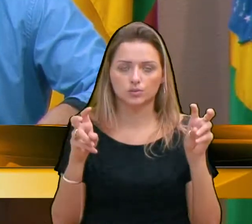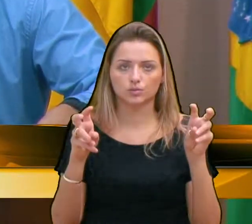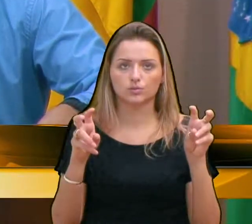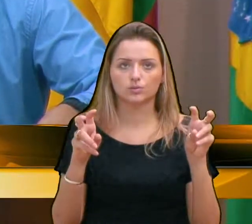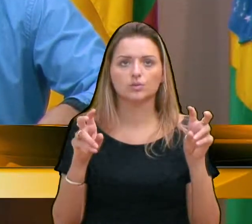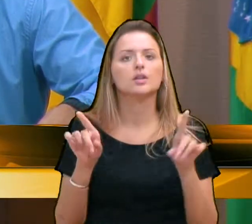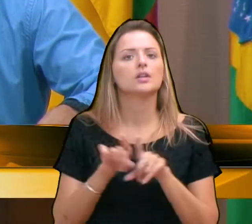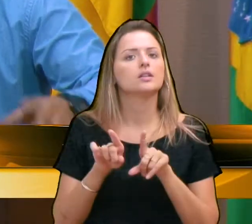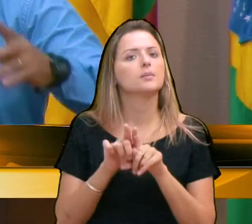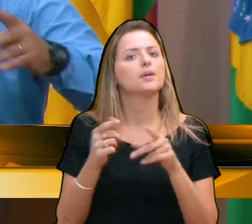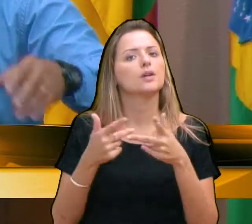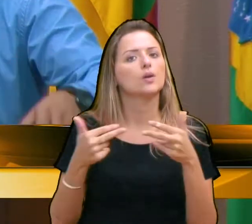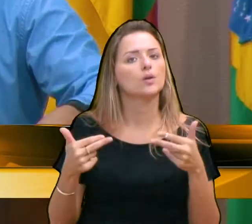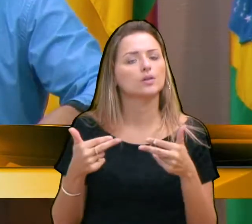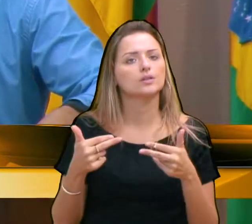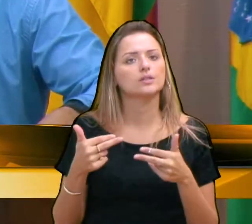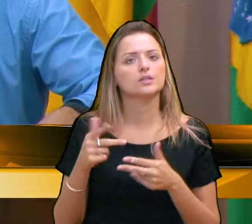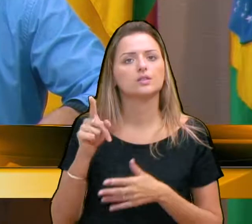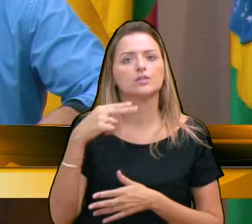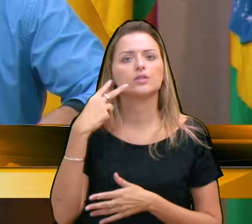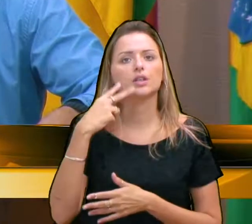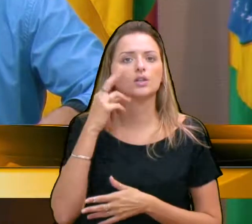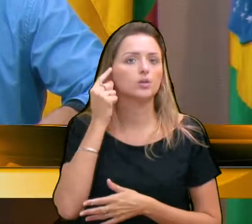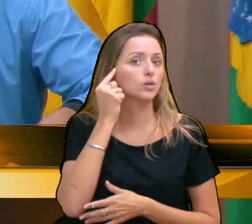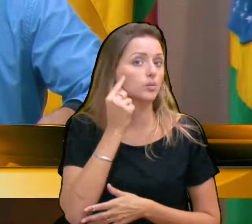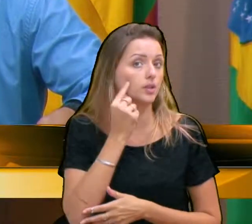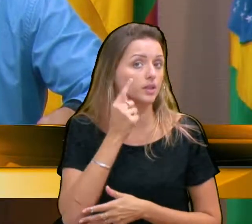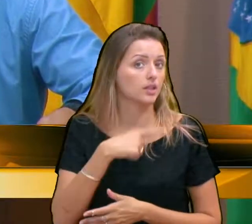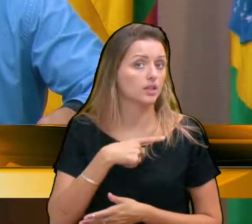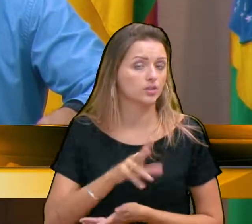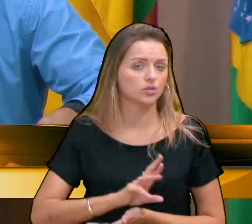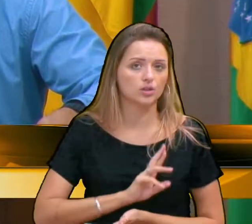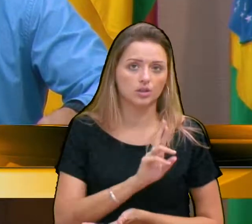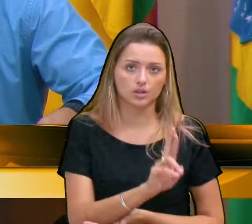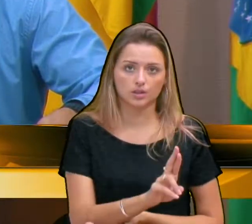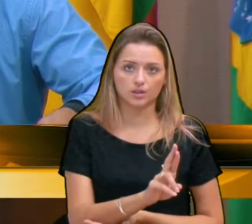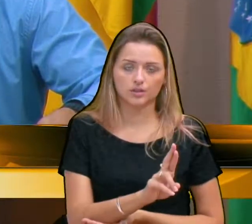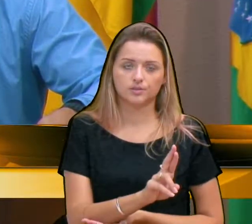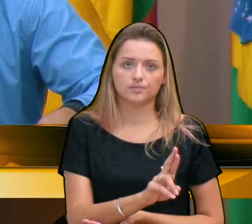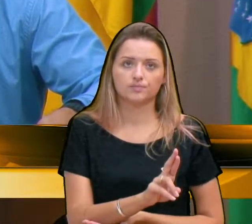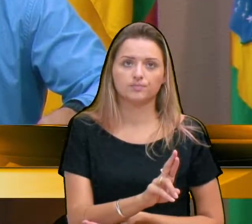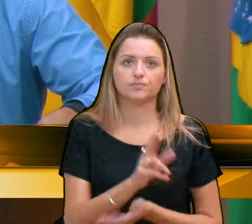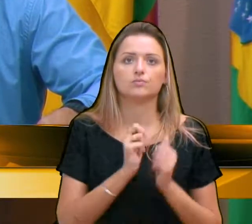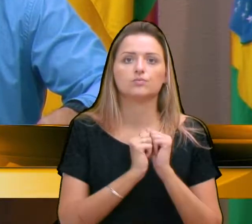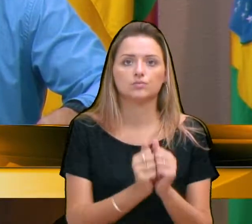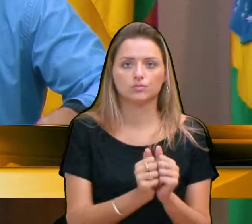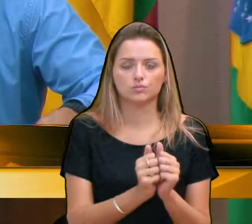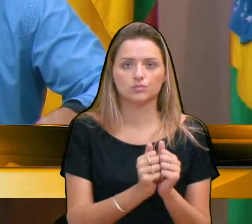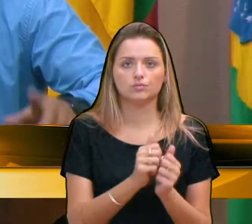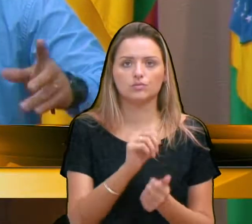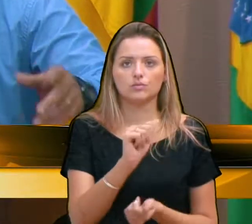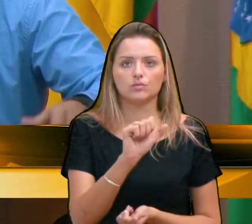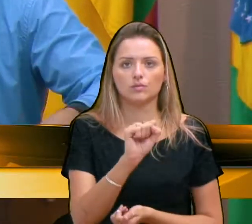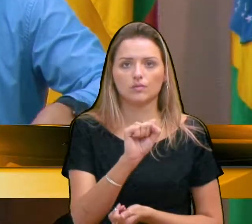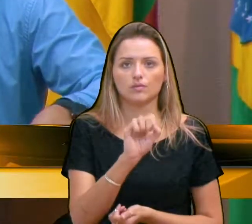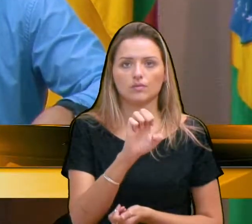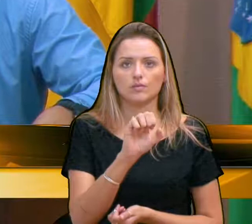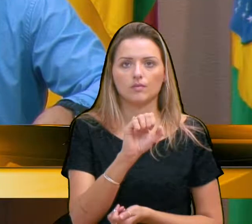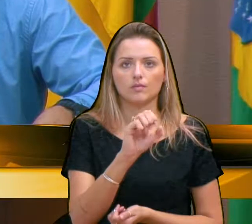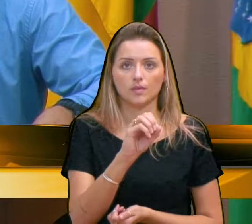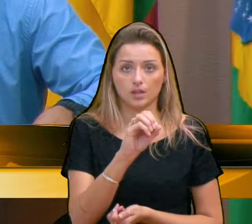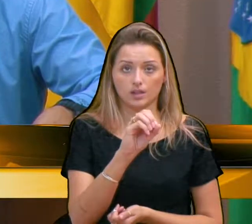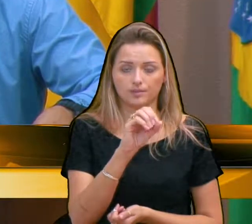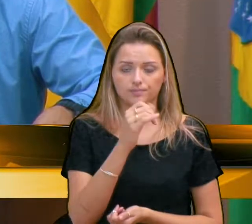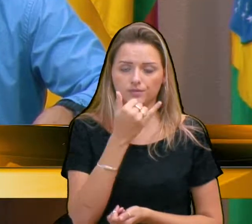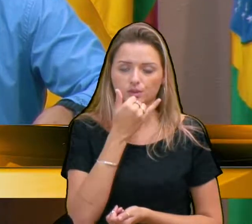muito antigos. O vereador Bandeira estava representado com o seu assessor, que é uma linha que o senhor carrega também